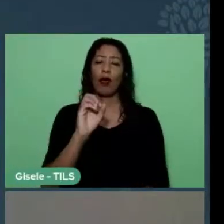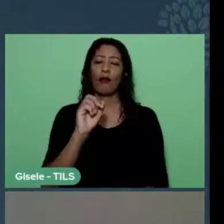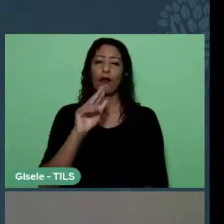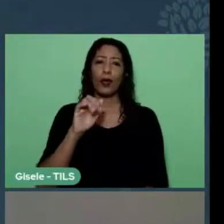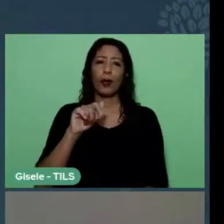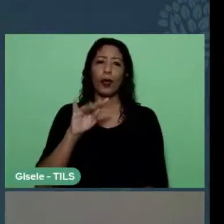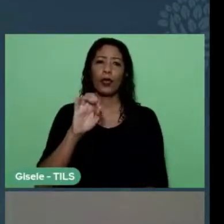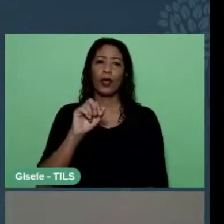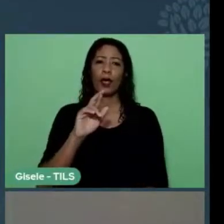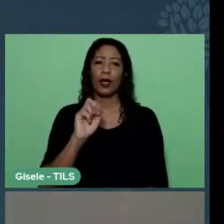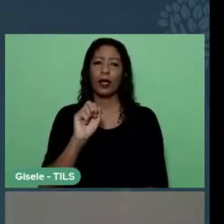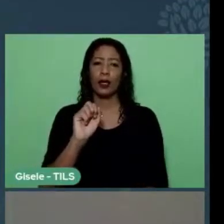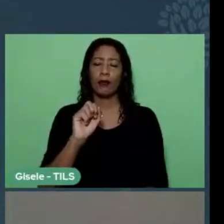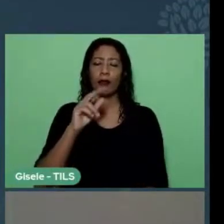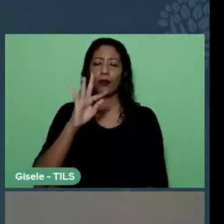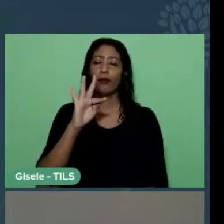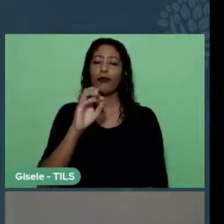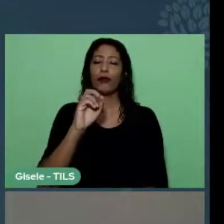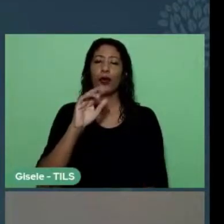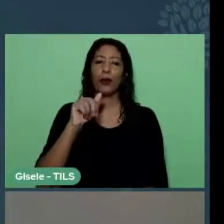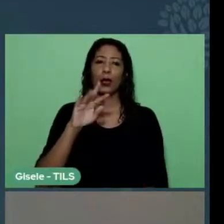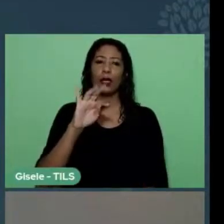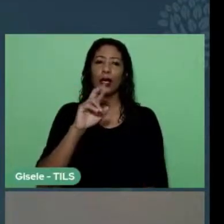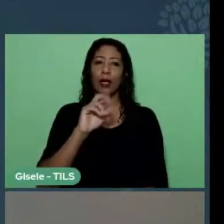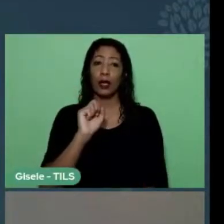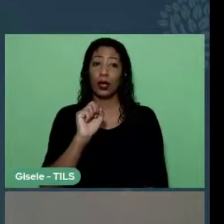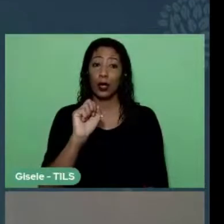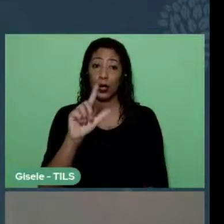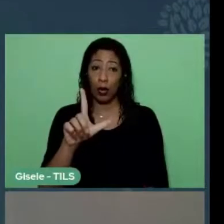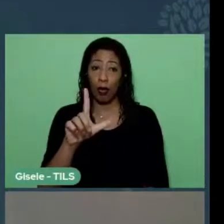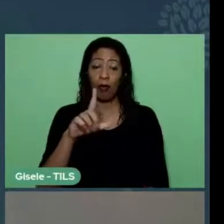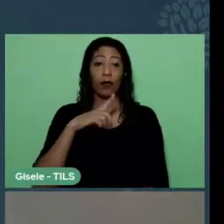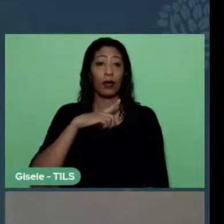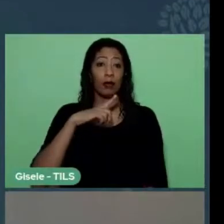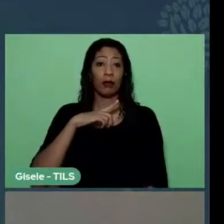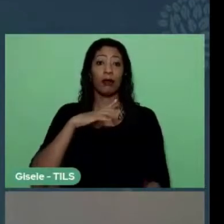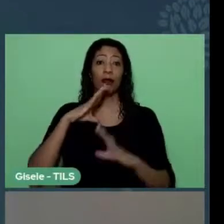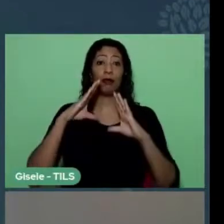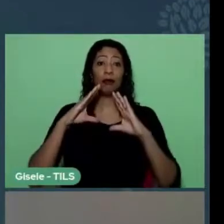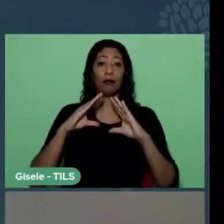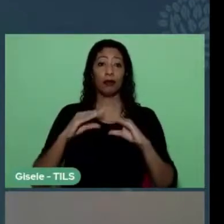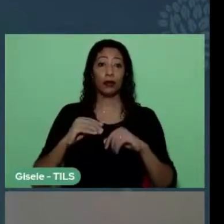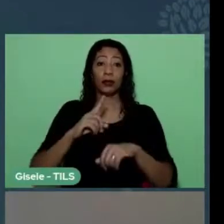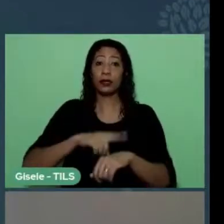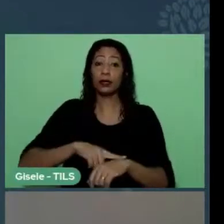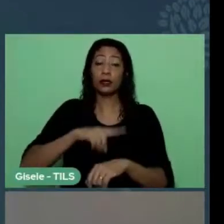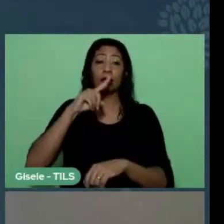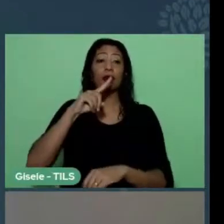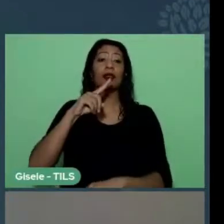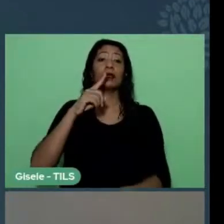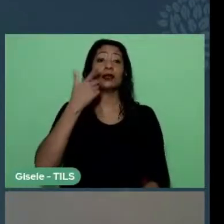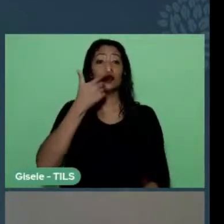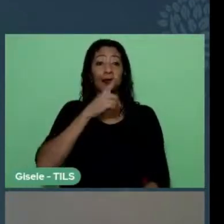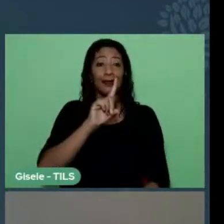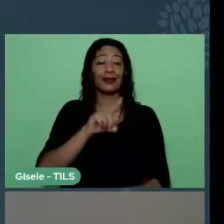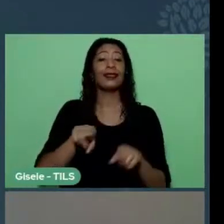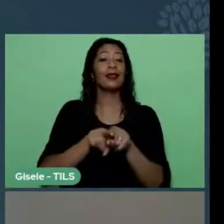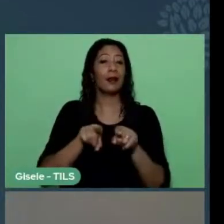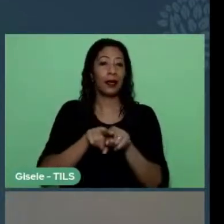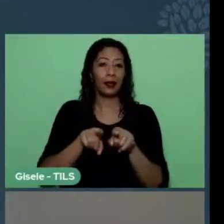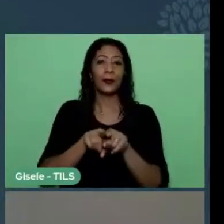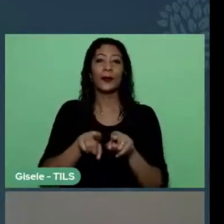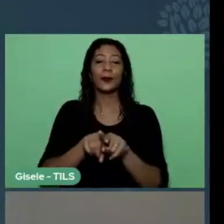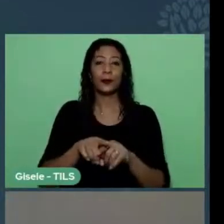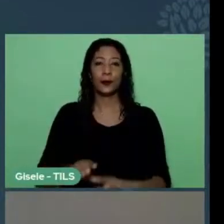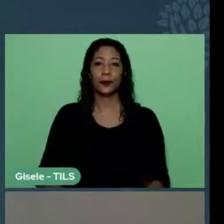tem, na verdade, uma ação mais prolongada, mas também tem uma ação muito rápida, que ele tem ação muito efetiva em tirar os sintomas imediatamente.